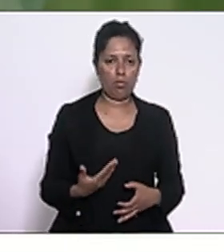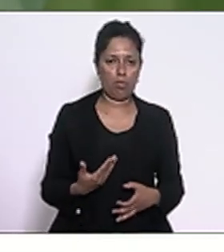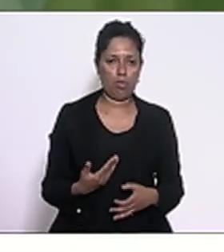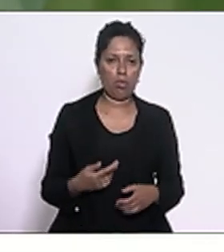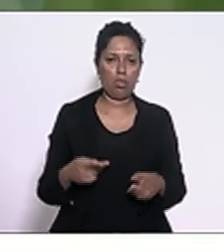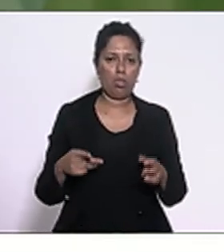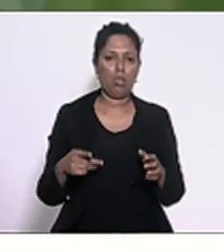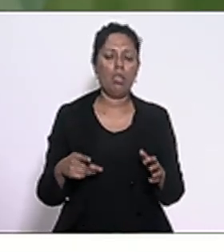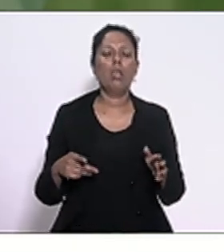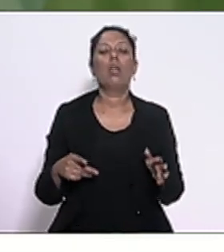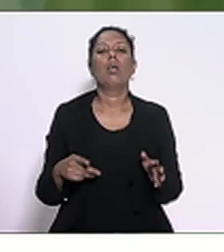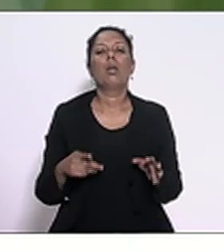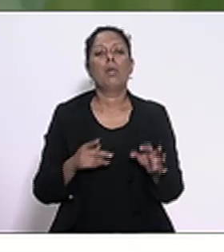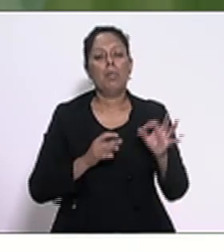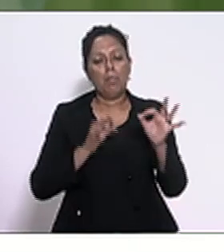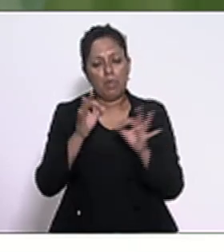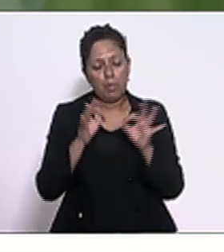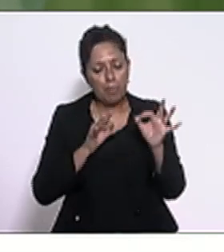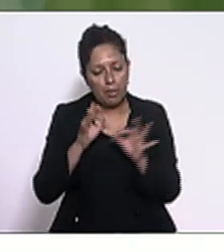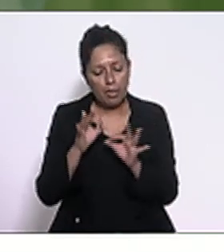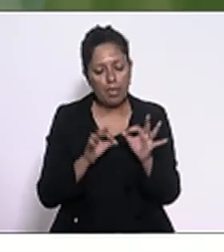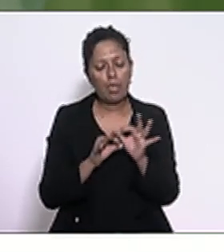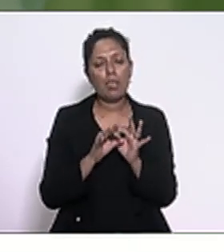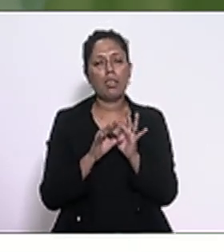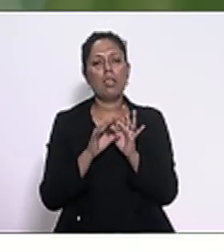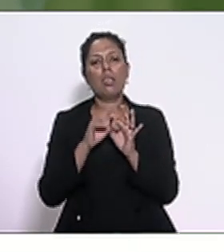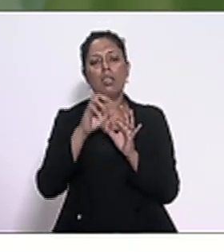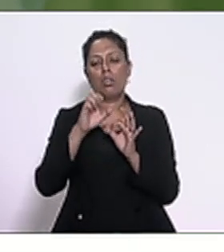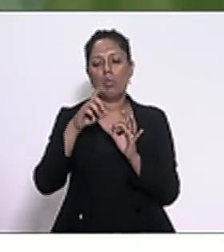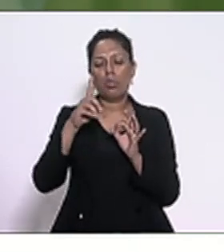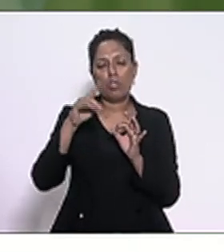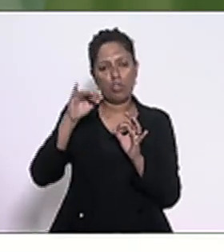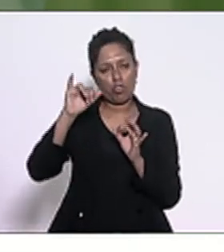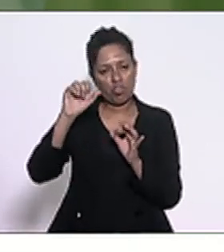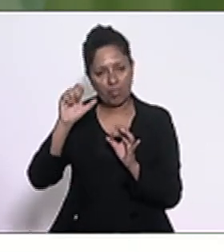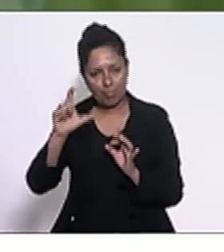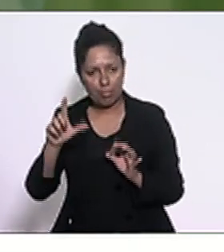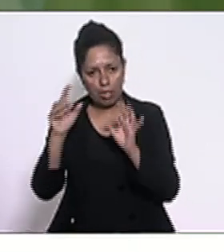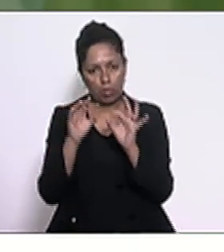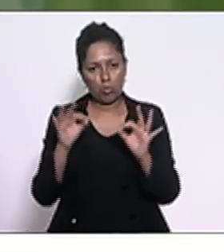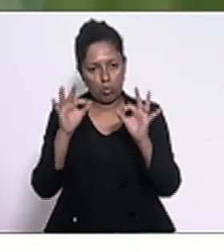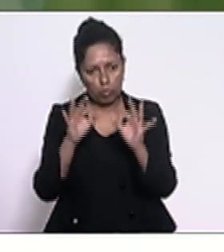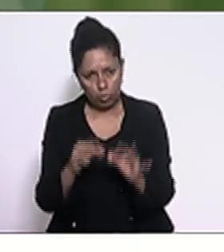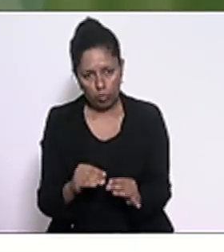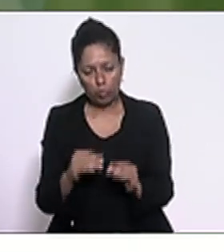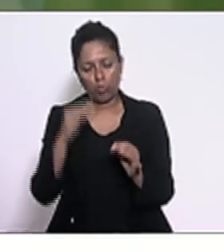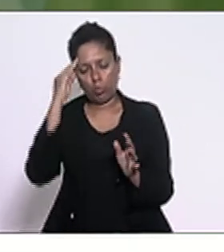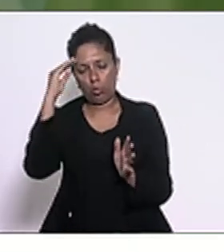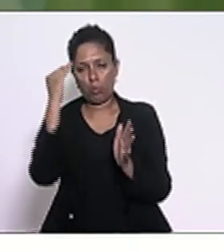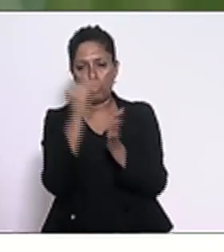normativo, ou seja, fazer o processo andar, cumprindo as exigências que são